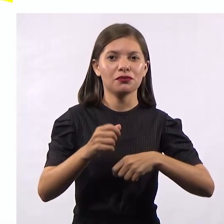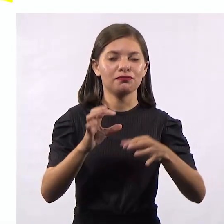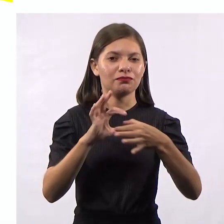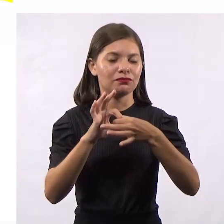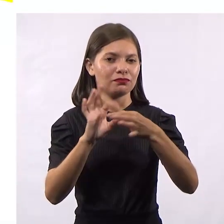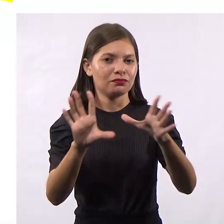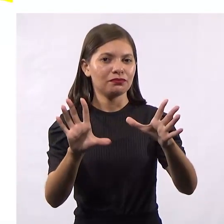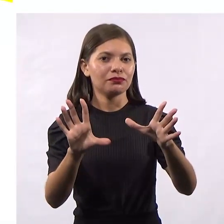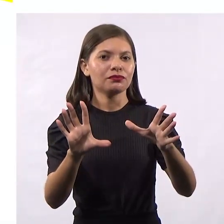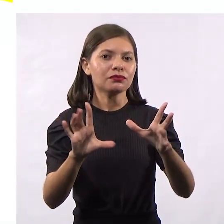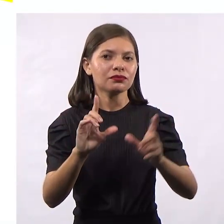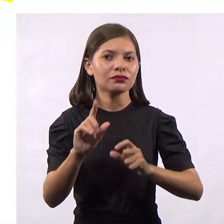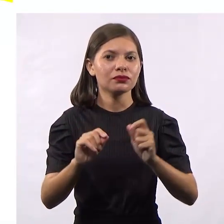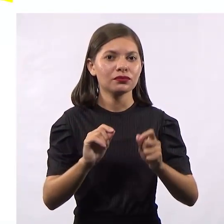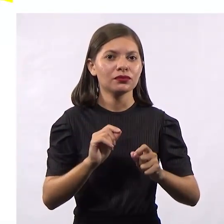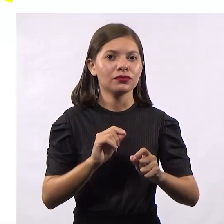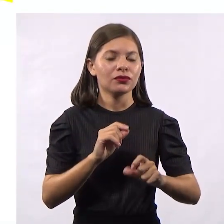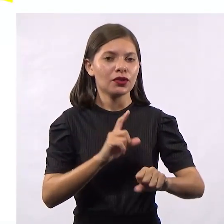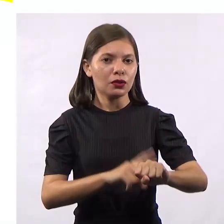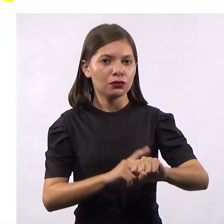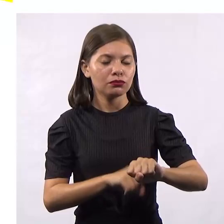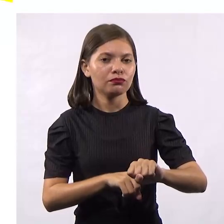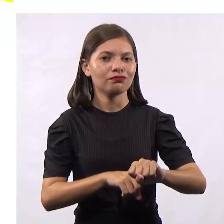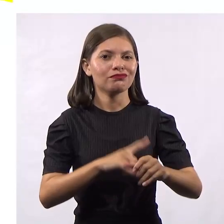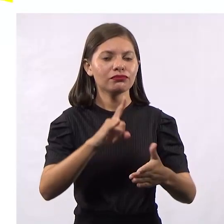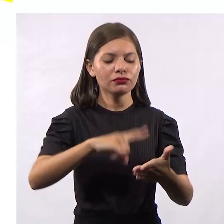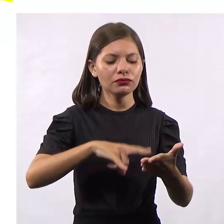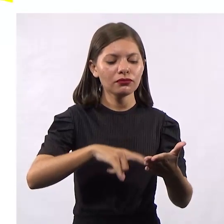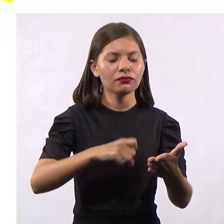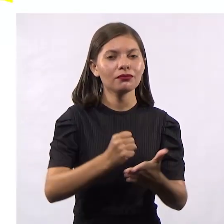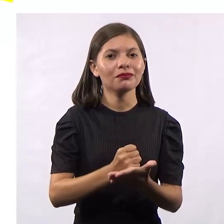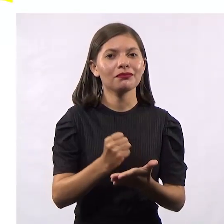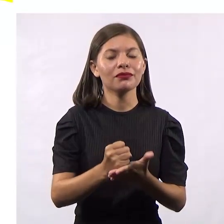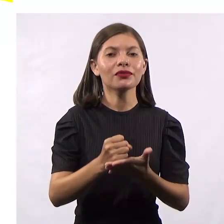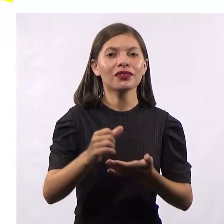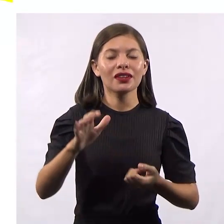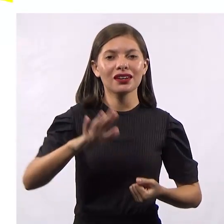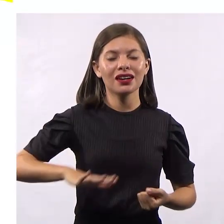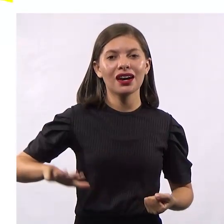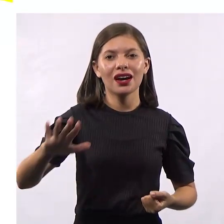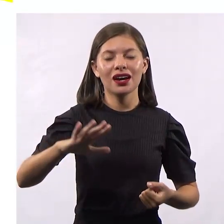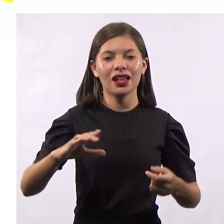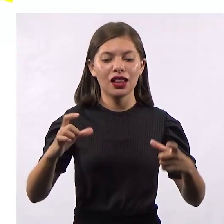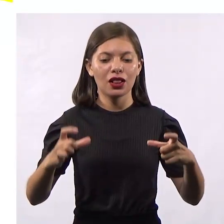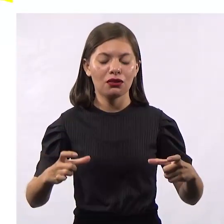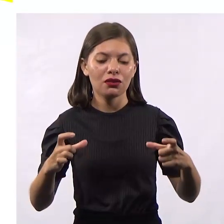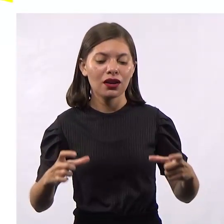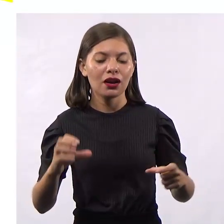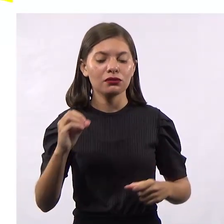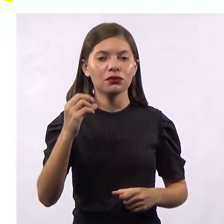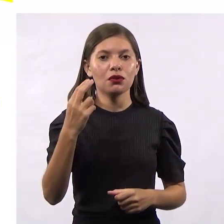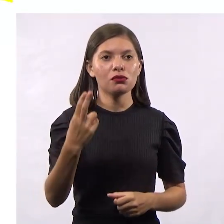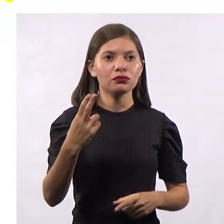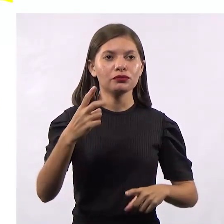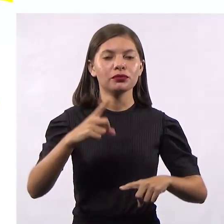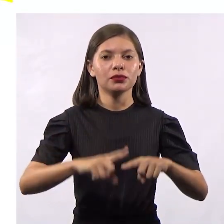administração, não liberar no prazo do contrato a área local objeto para execução da obra, serviço ou fornecimento,